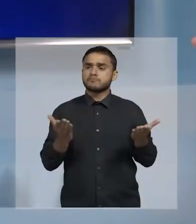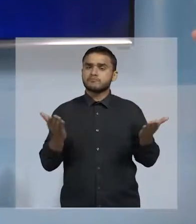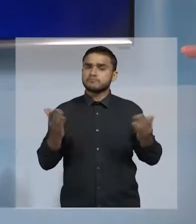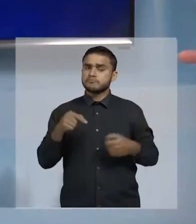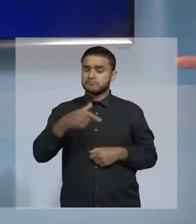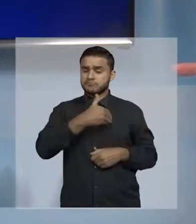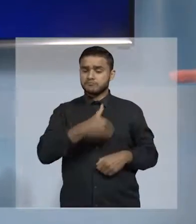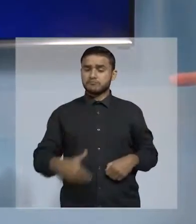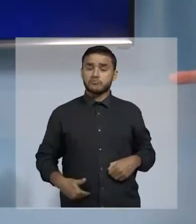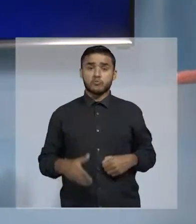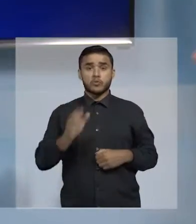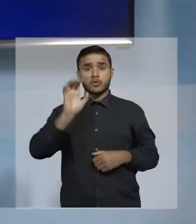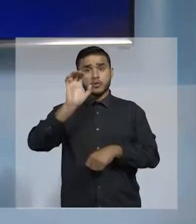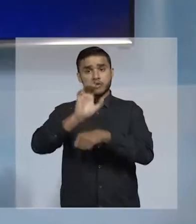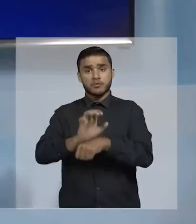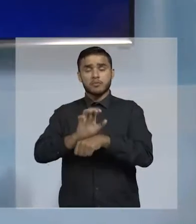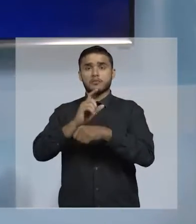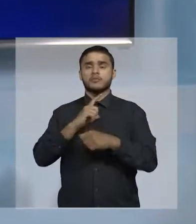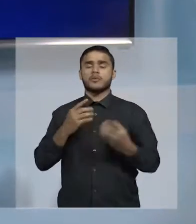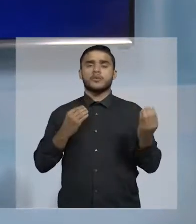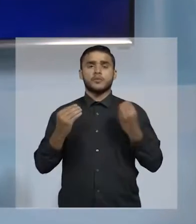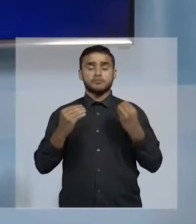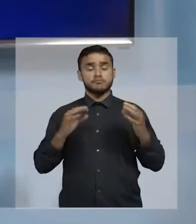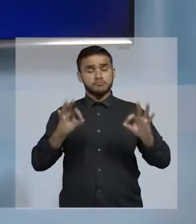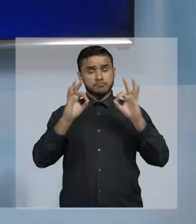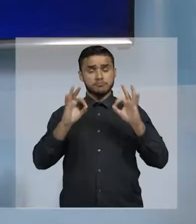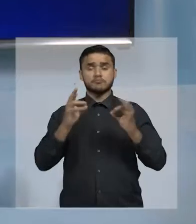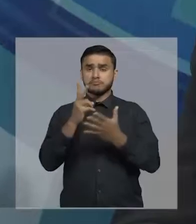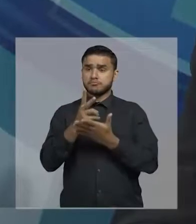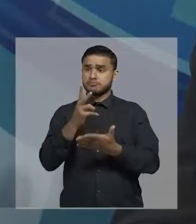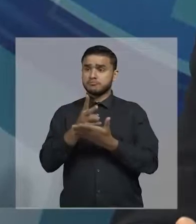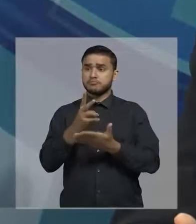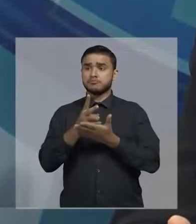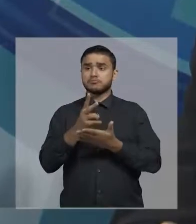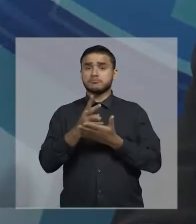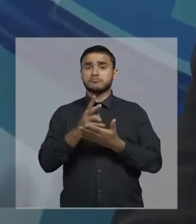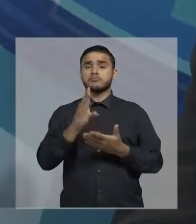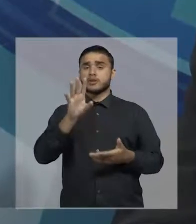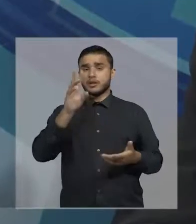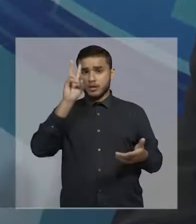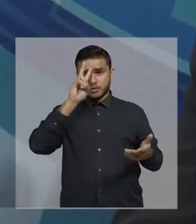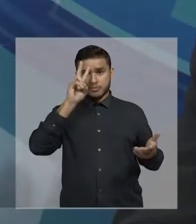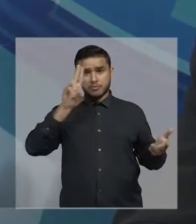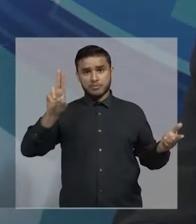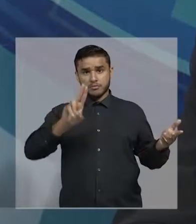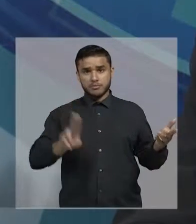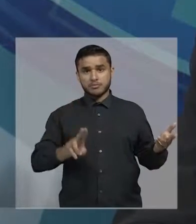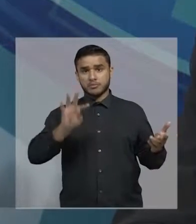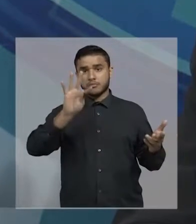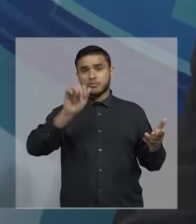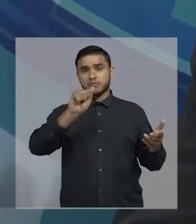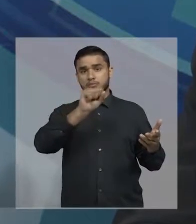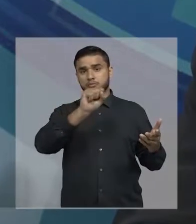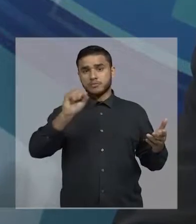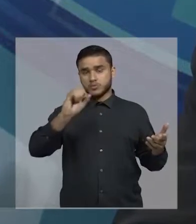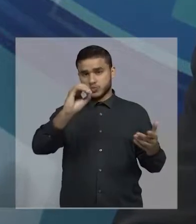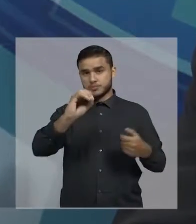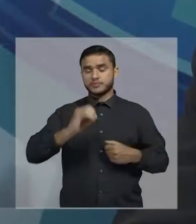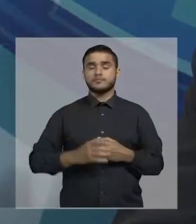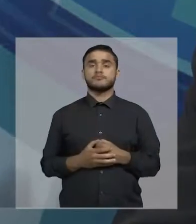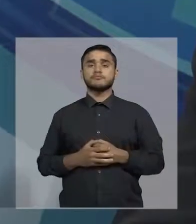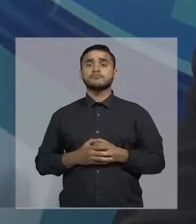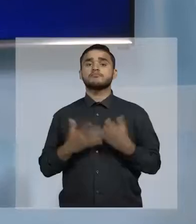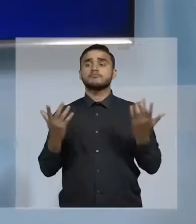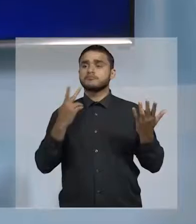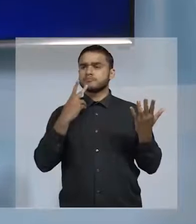forma confortável, efetivamente seria o senador Tasso Gereissati. Por razões pragmáticas. Tem ainda mais 4